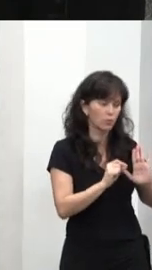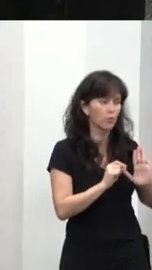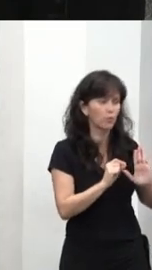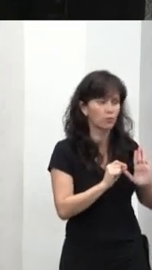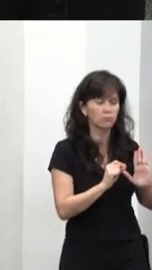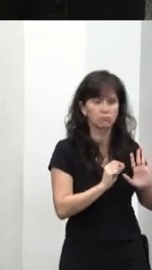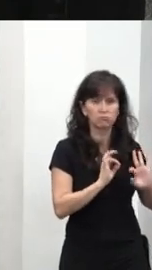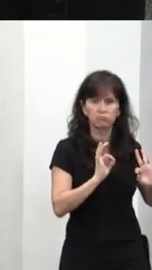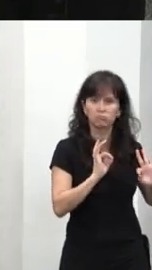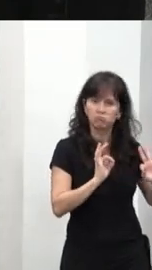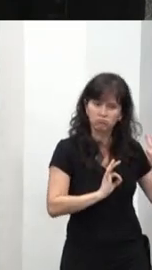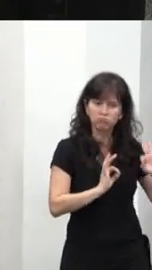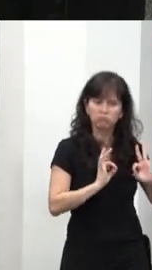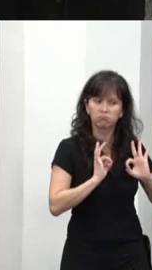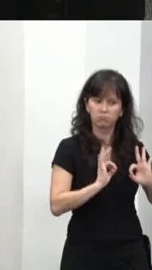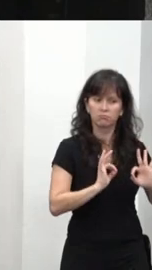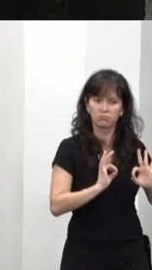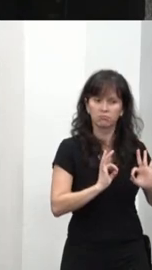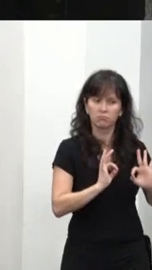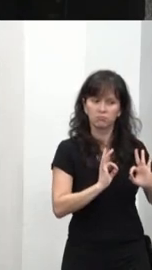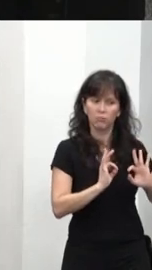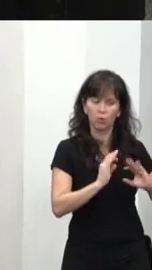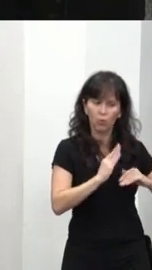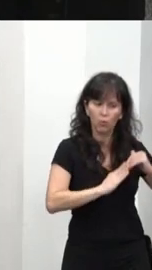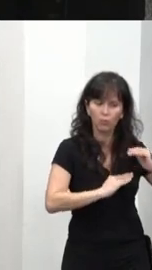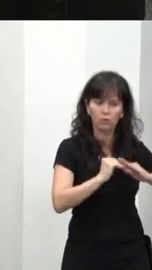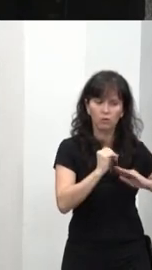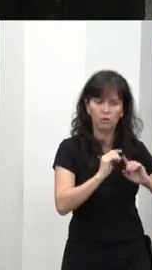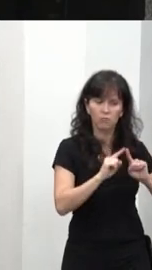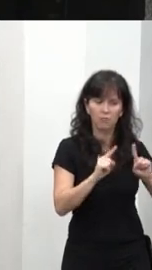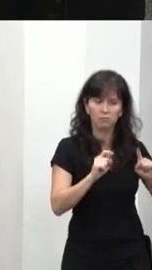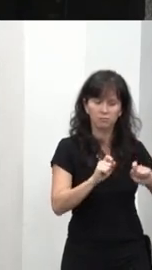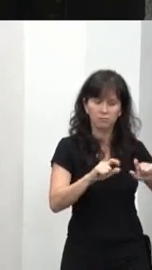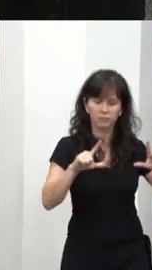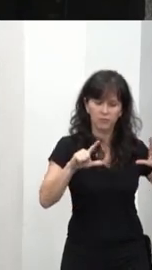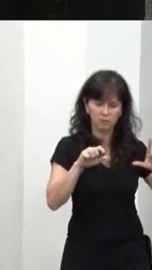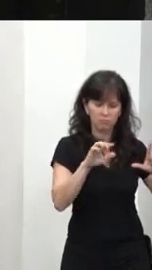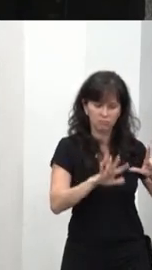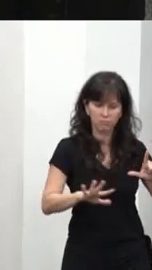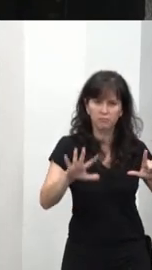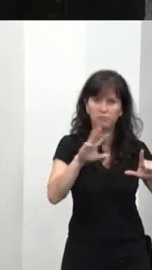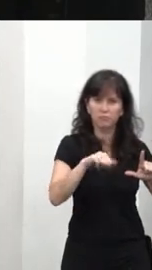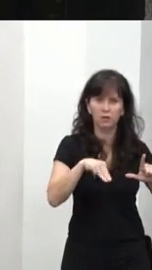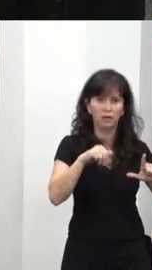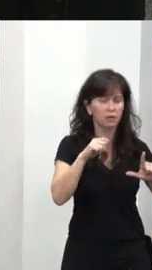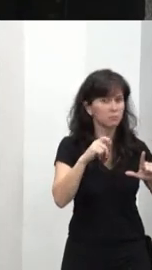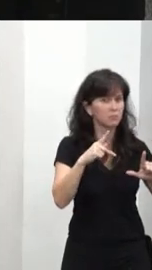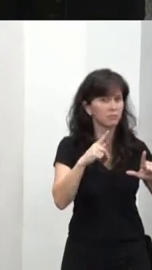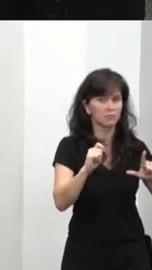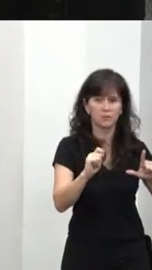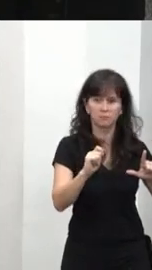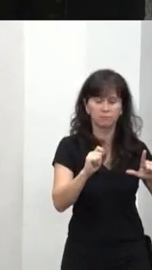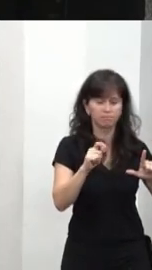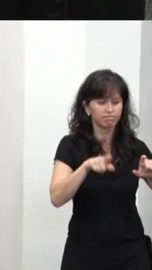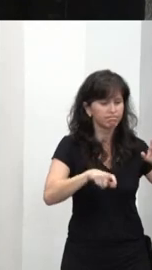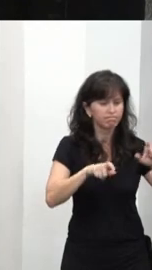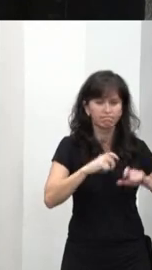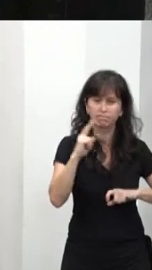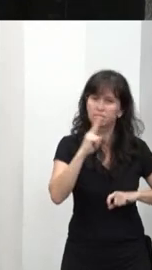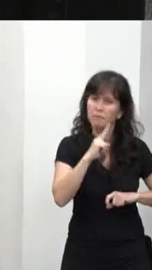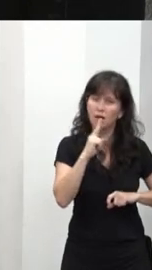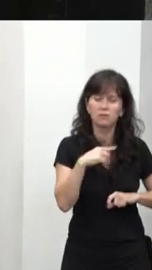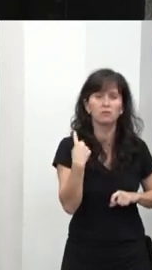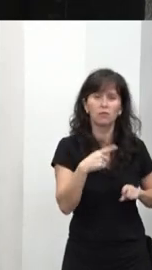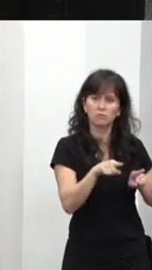maior mas quando a gente abre o mapa ali a gente vê olha não é razoável é uma emergencial as pessoas estão com pressa nós estamos com pressa